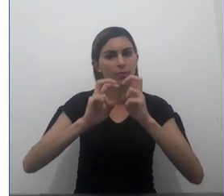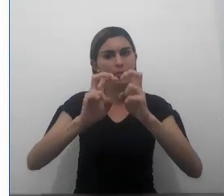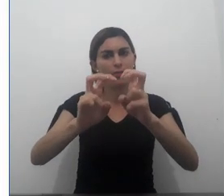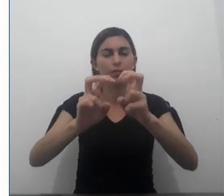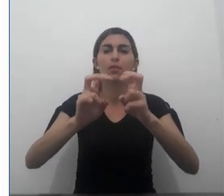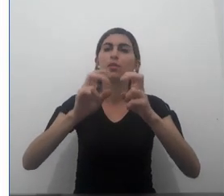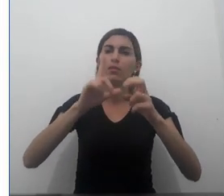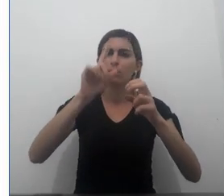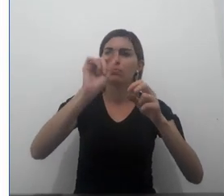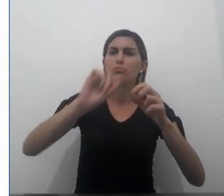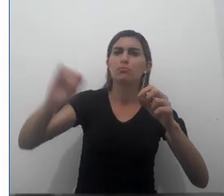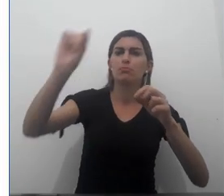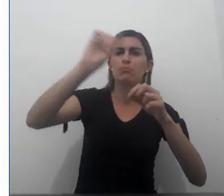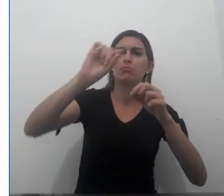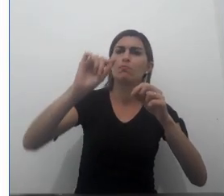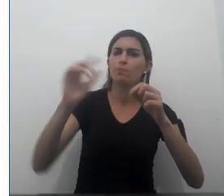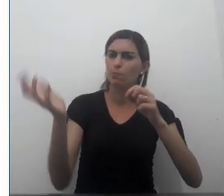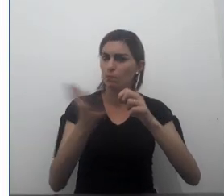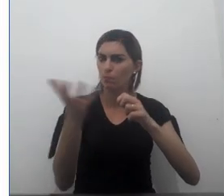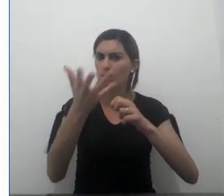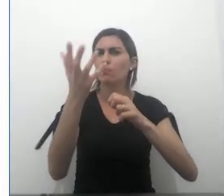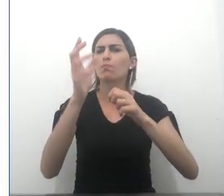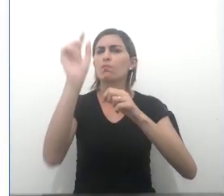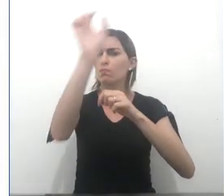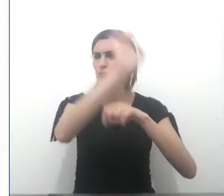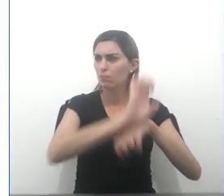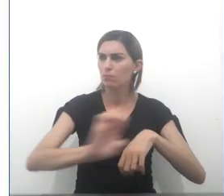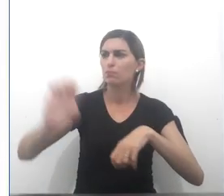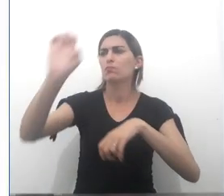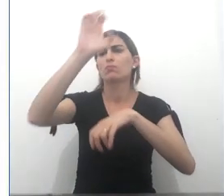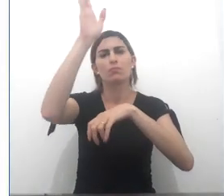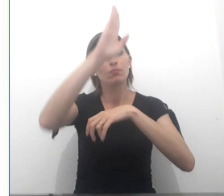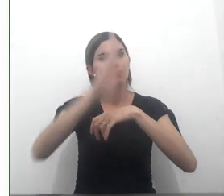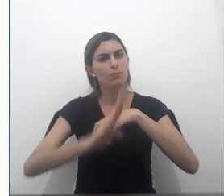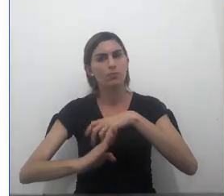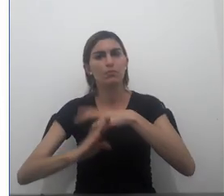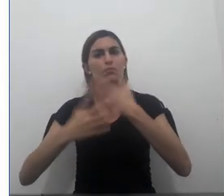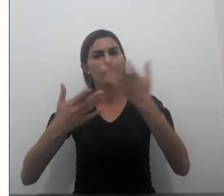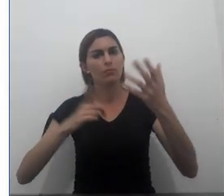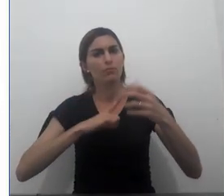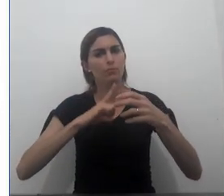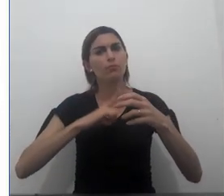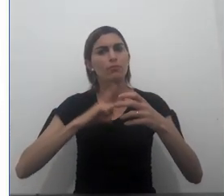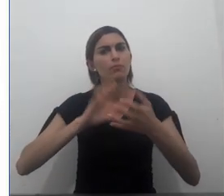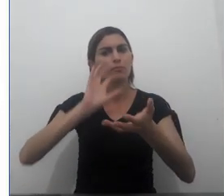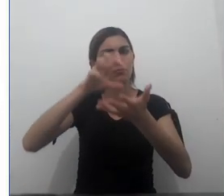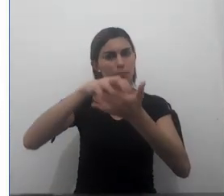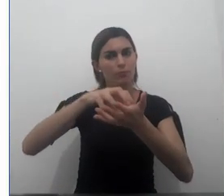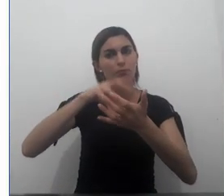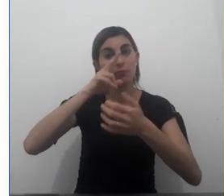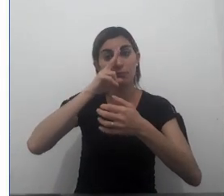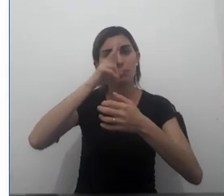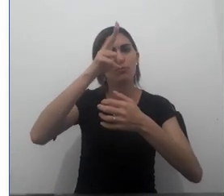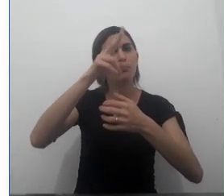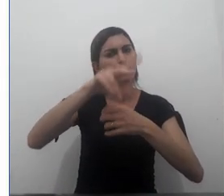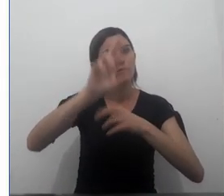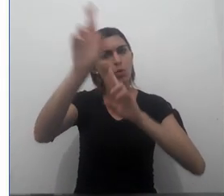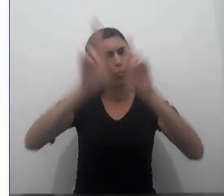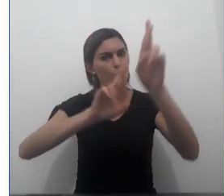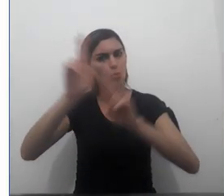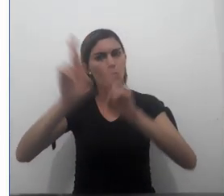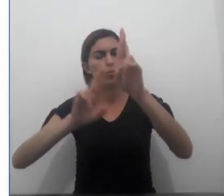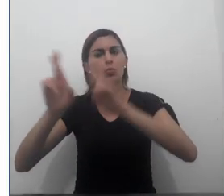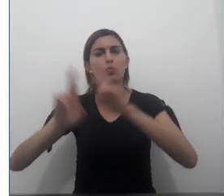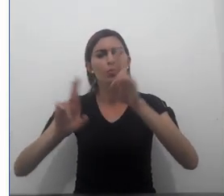ferroviária, as rodovias estão aí disparadas, né? Em todos os estados brasileiros existe uma concentração muito grande